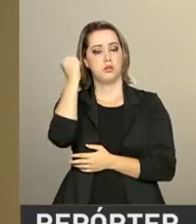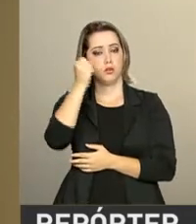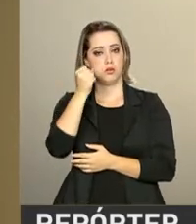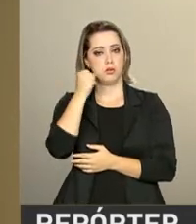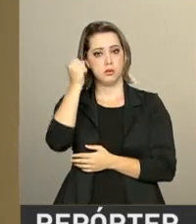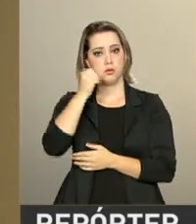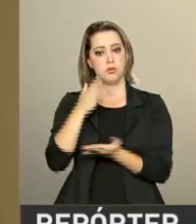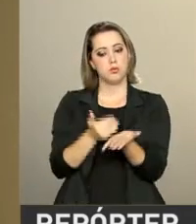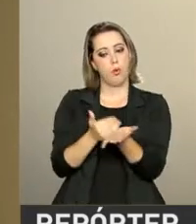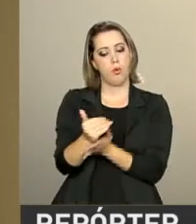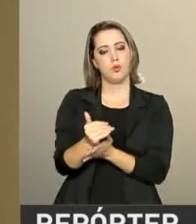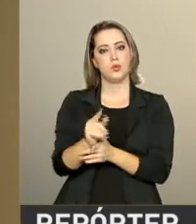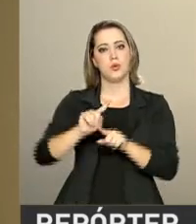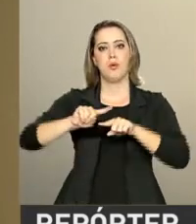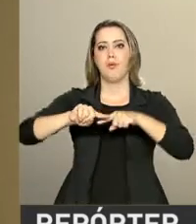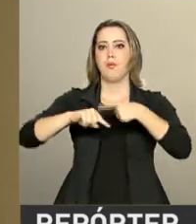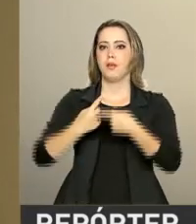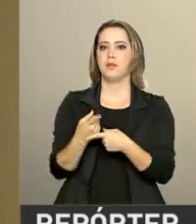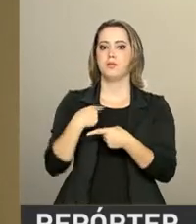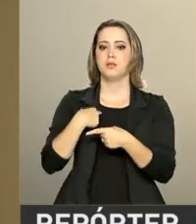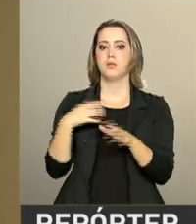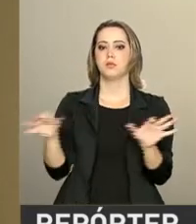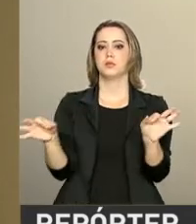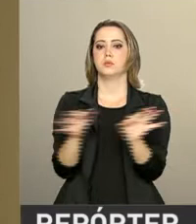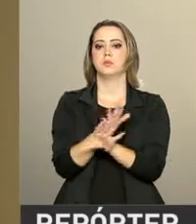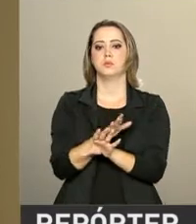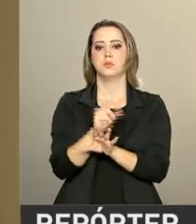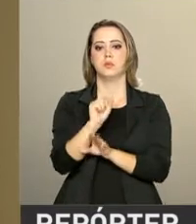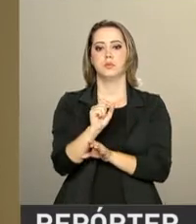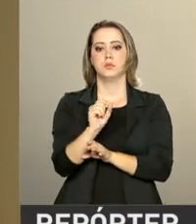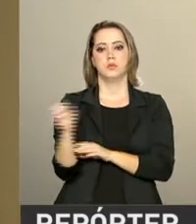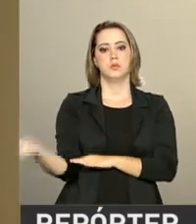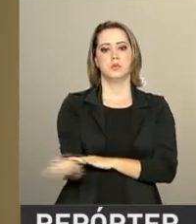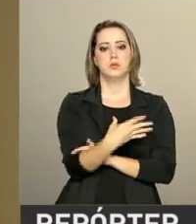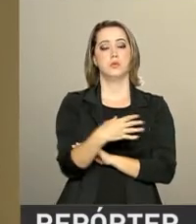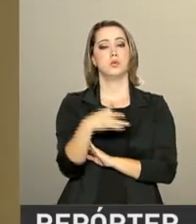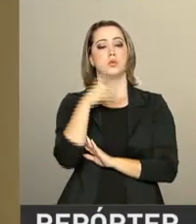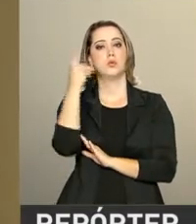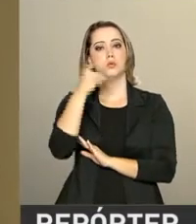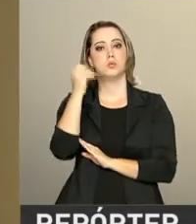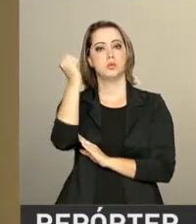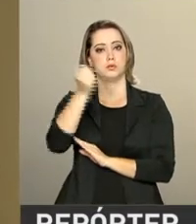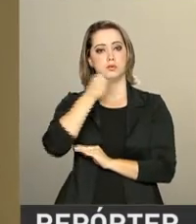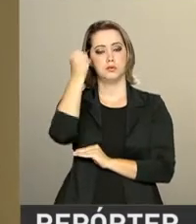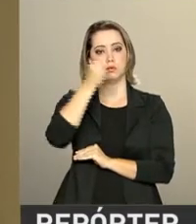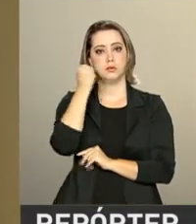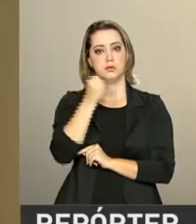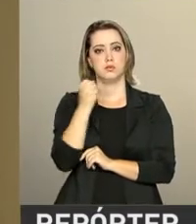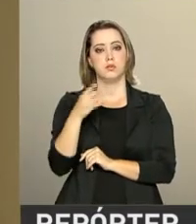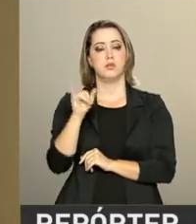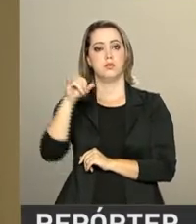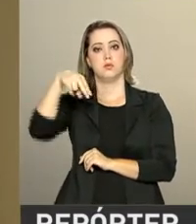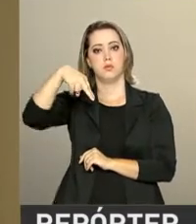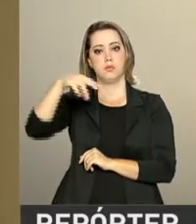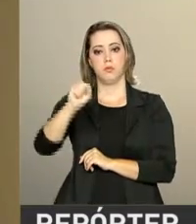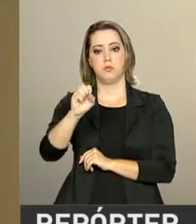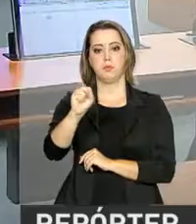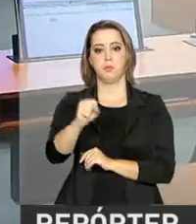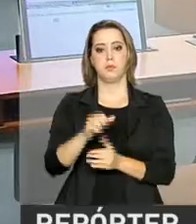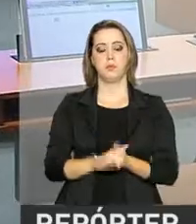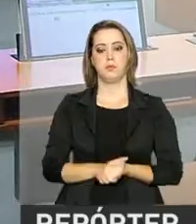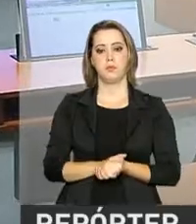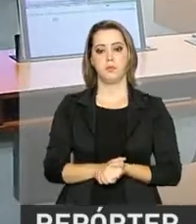atual por esse regime o regime tem instituição os novos deputados vão para o inss vão para o regime geral